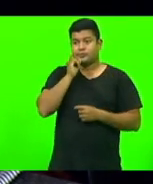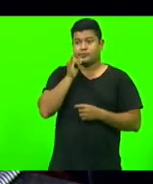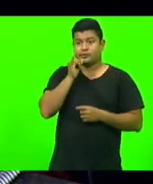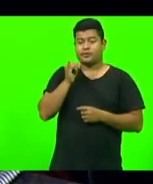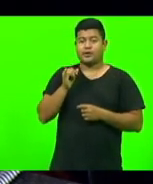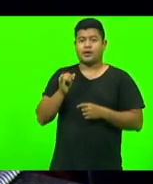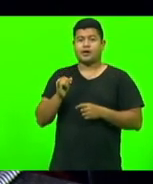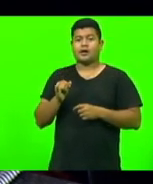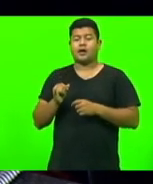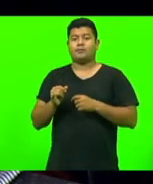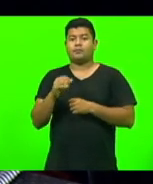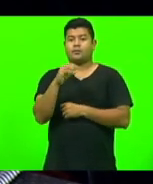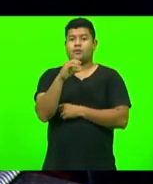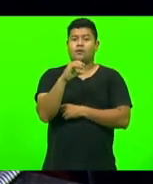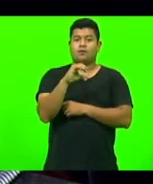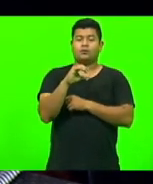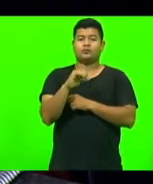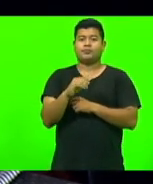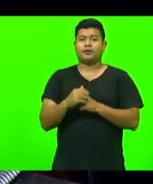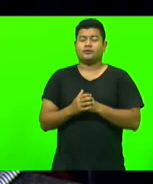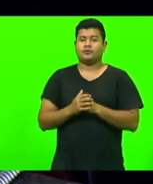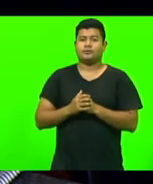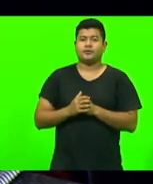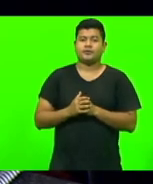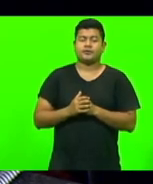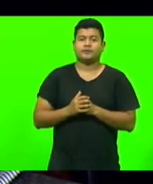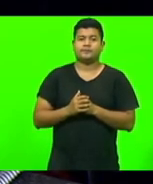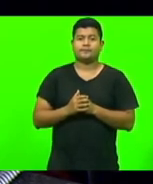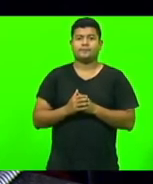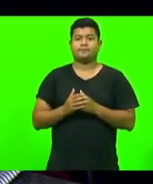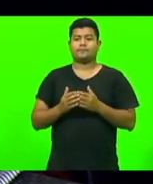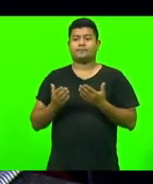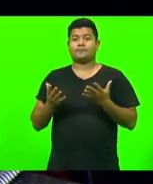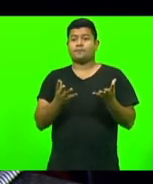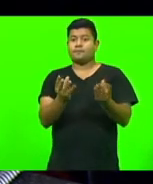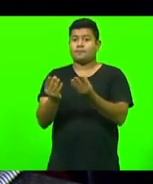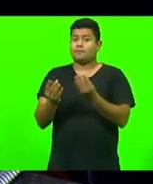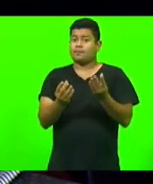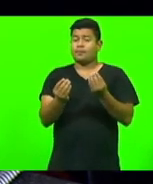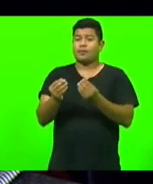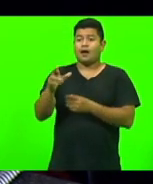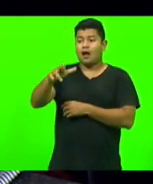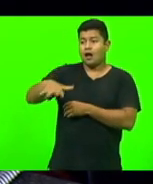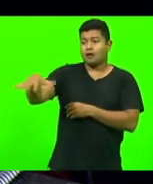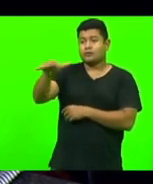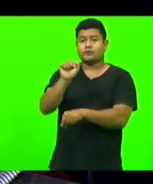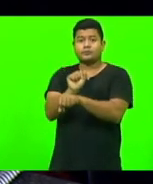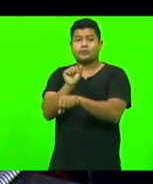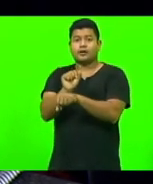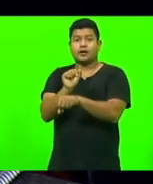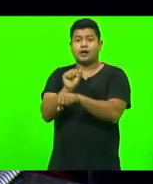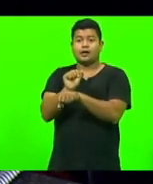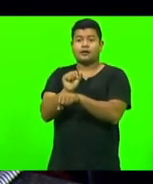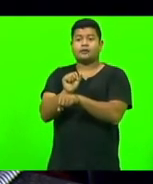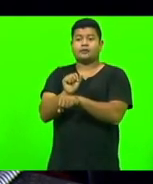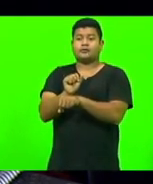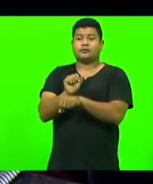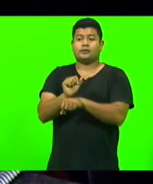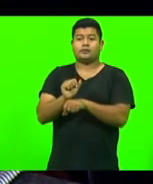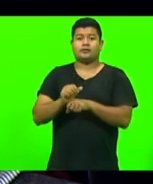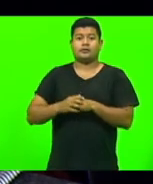ortopedia, a pessoas... há muitas regiões, enfim, quase todas as regiões com muita